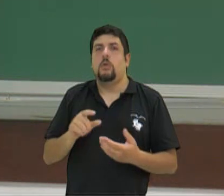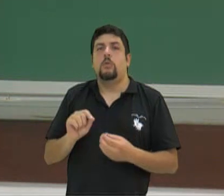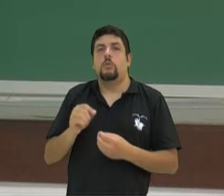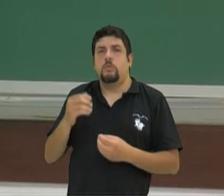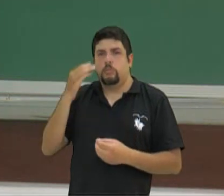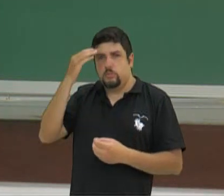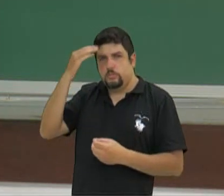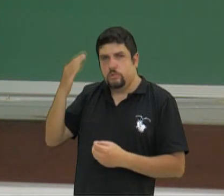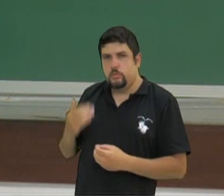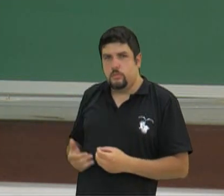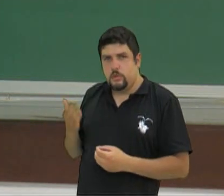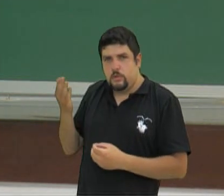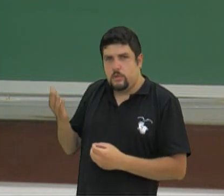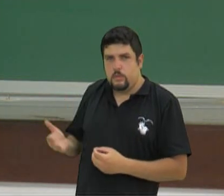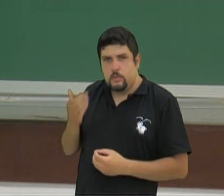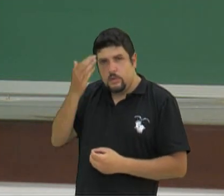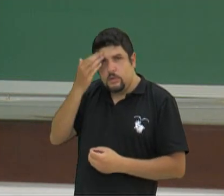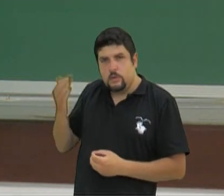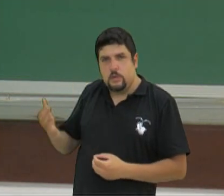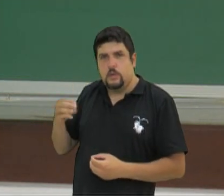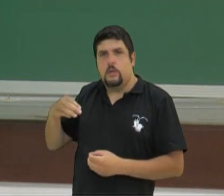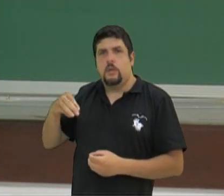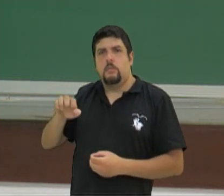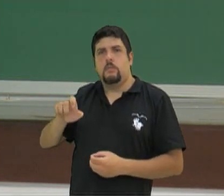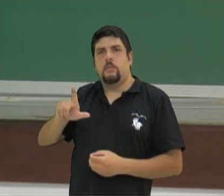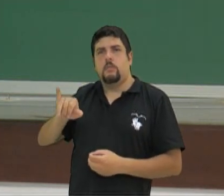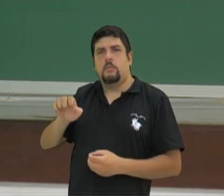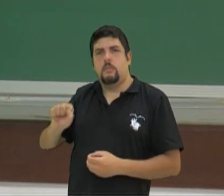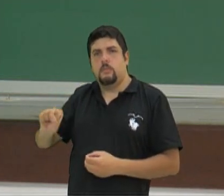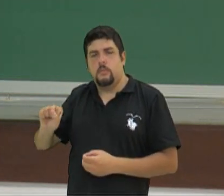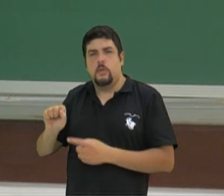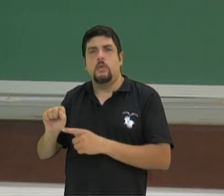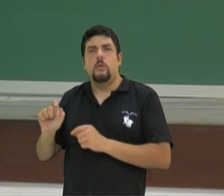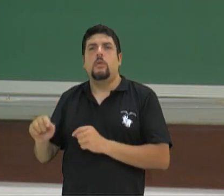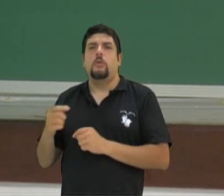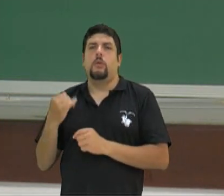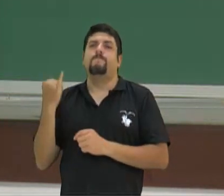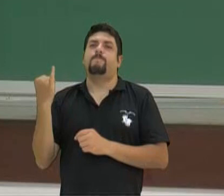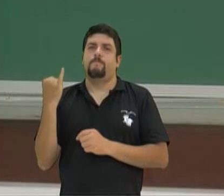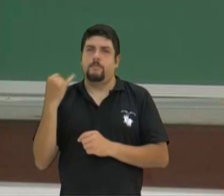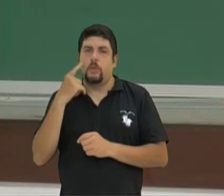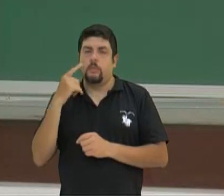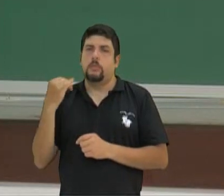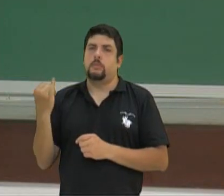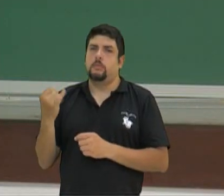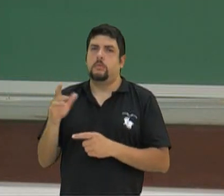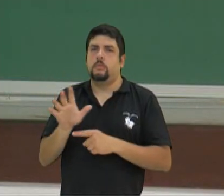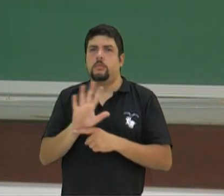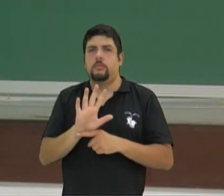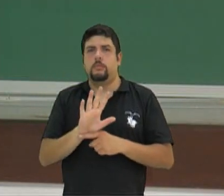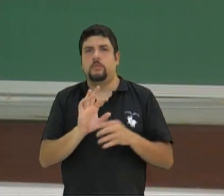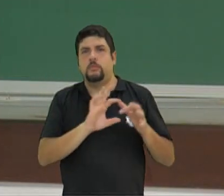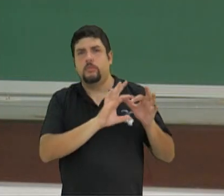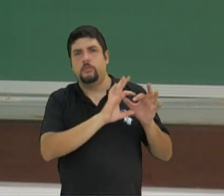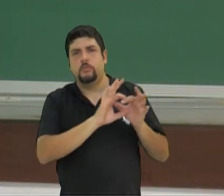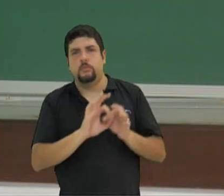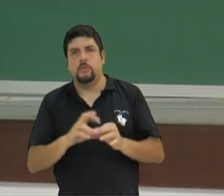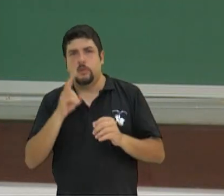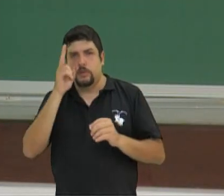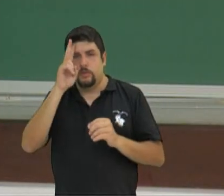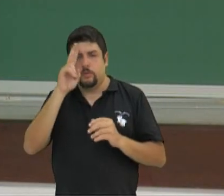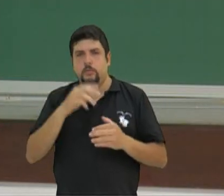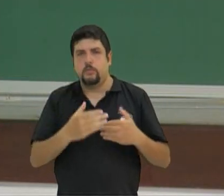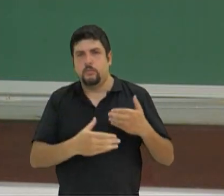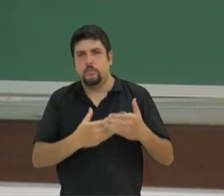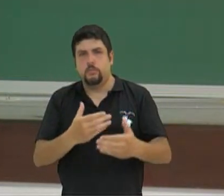atribui a ele todas essas invenções que eu falei, né, e viu qual o tamanho e importância que o Méliès teve, tá, pessoal? Então, a última